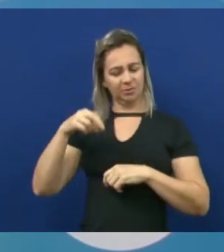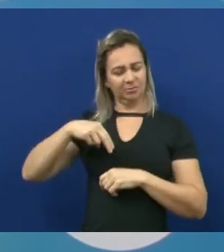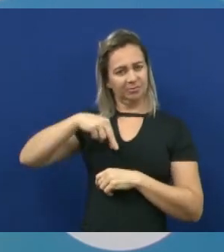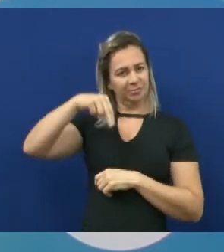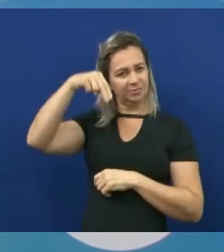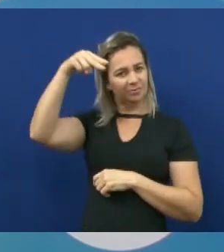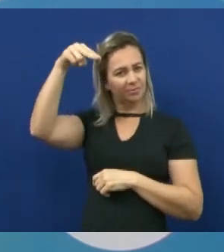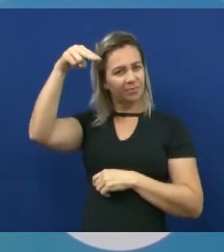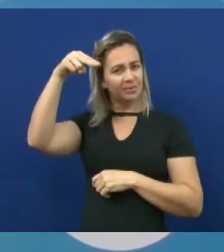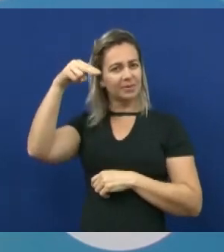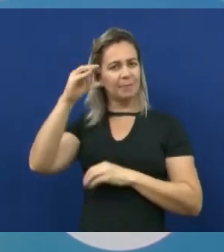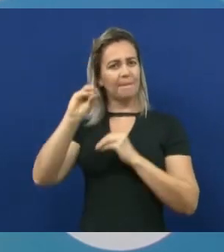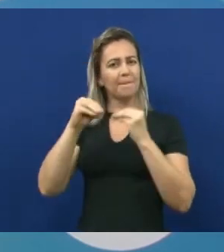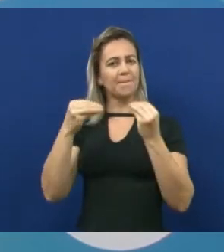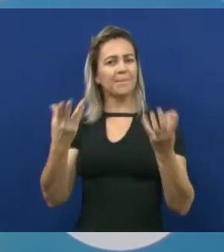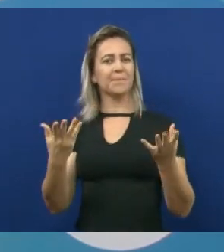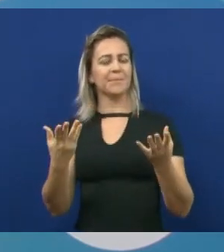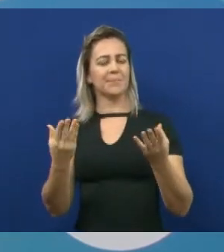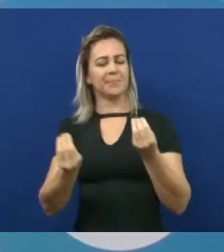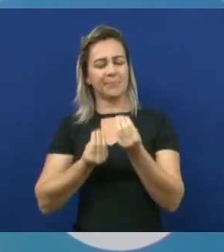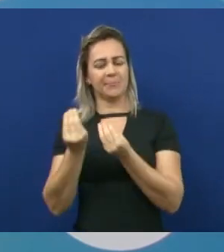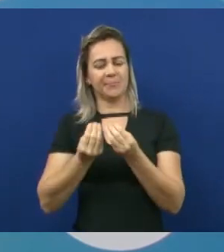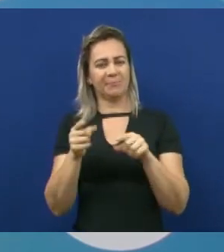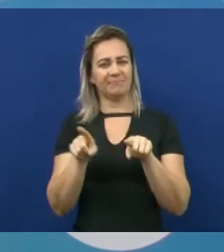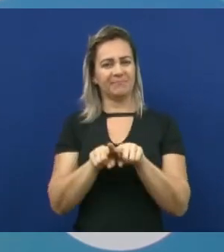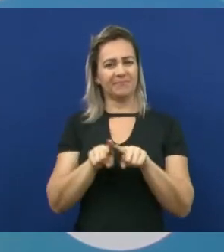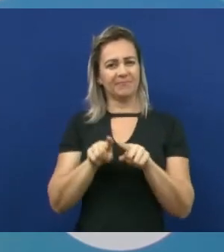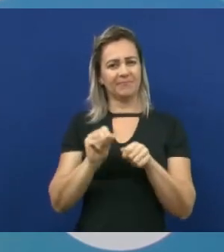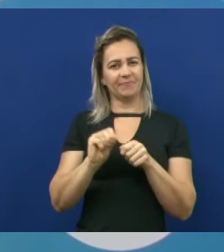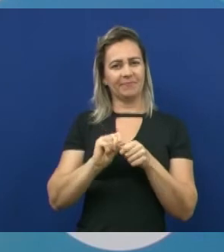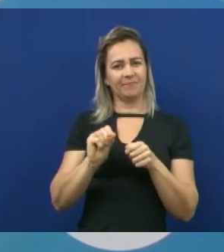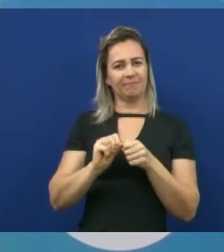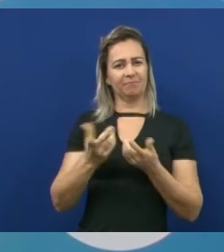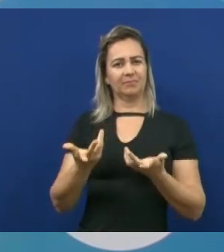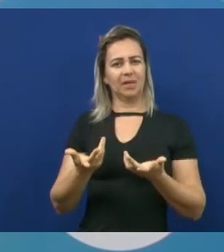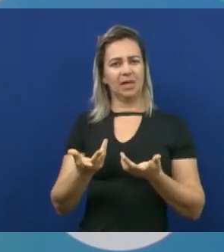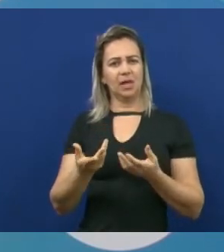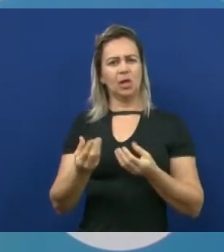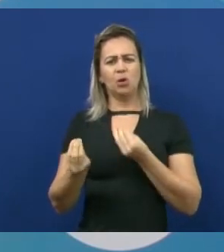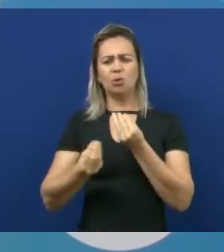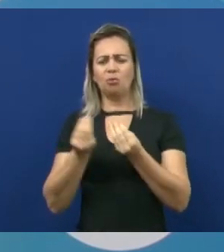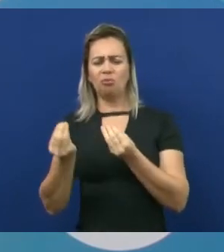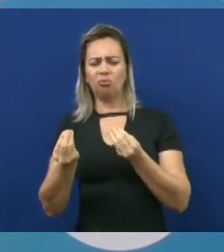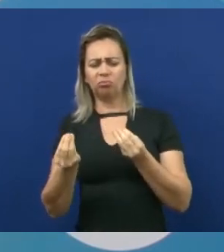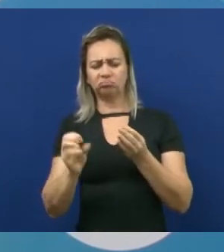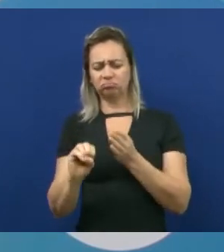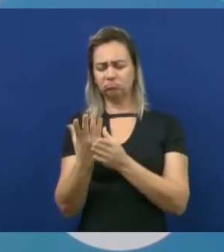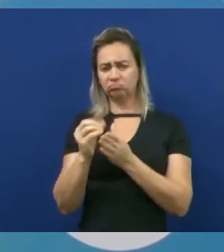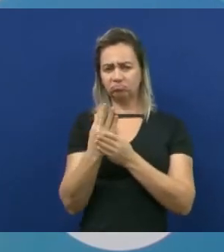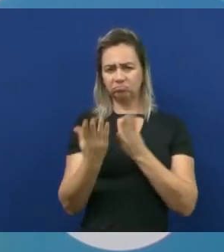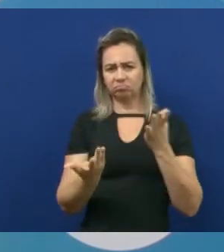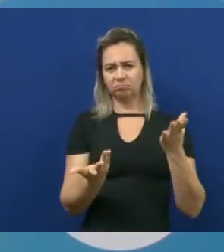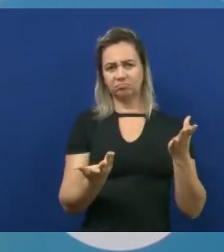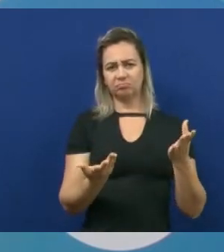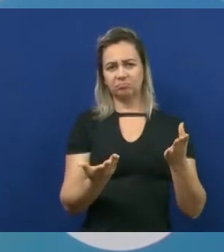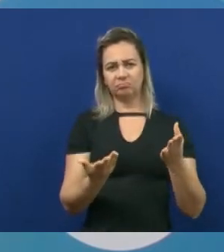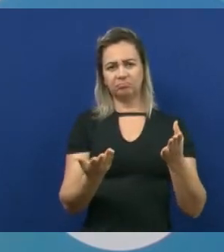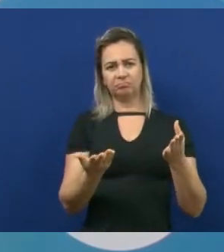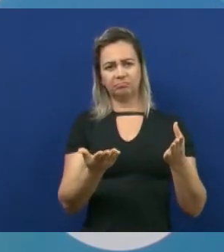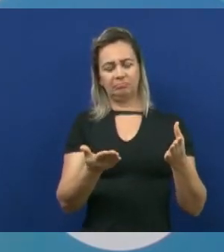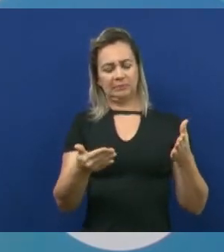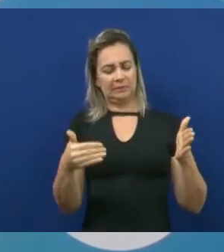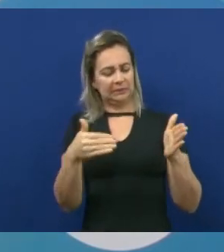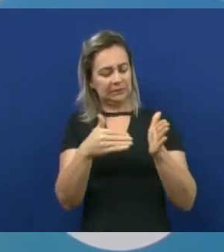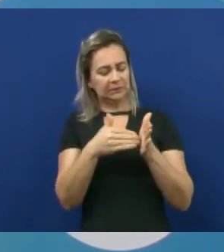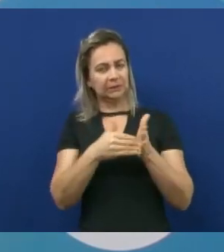ideia que levavam uma surra todos eles que subiam lá. Olha só o paradigma nesse processo. Ficou comumente